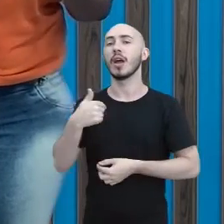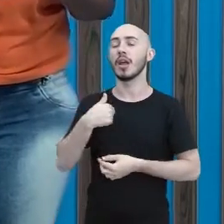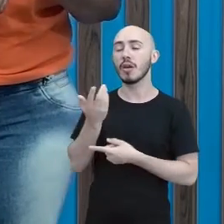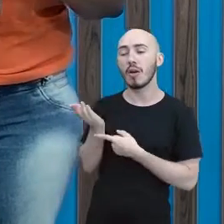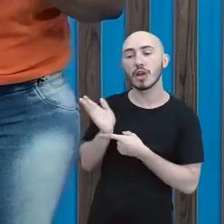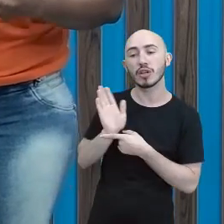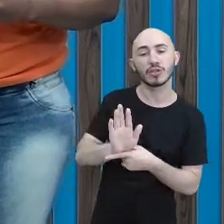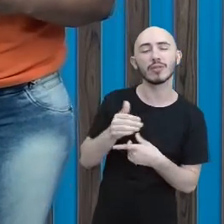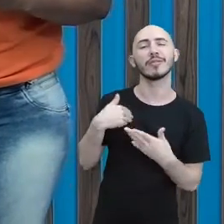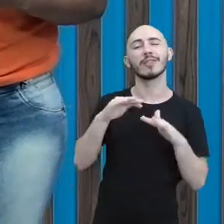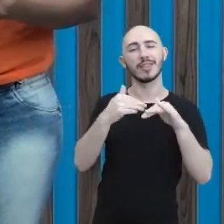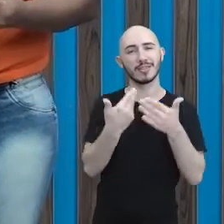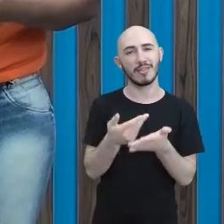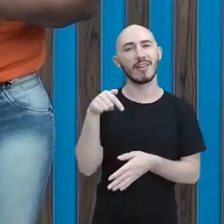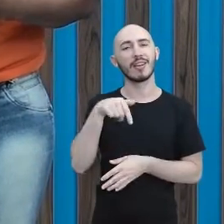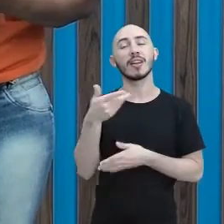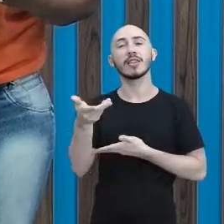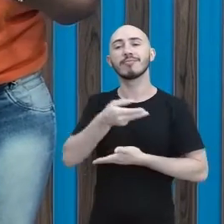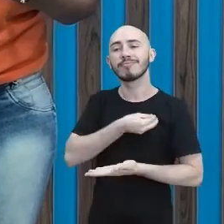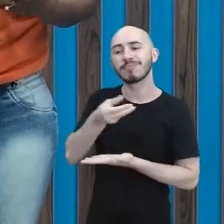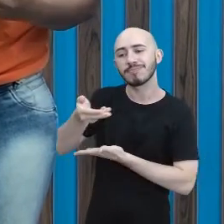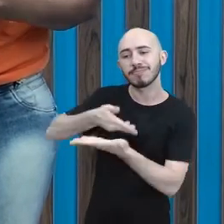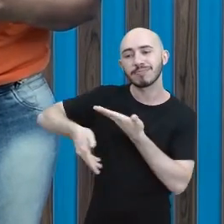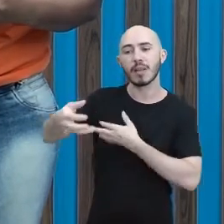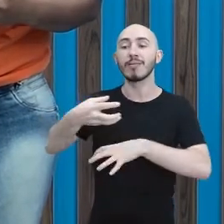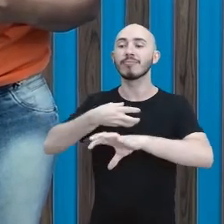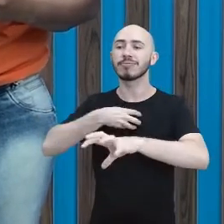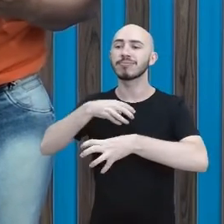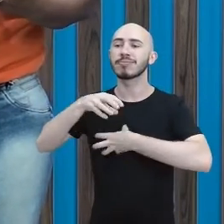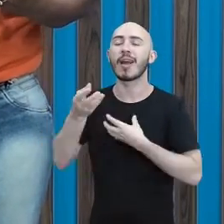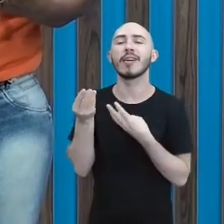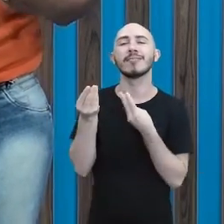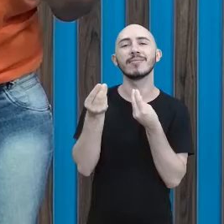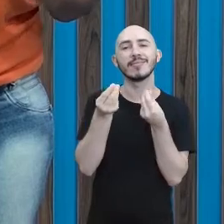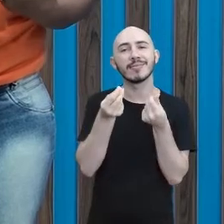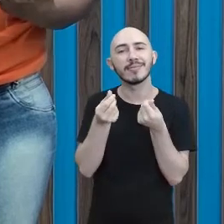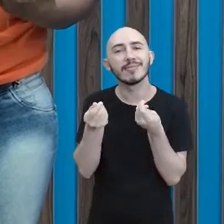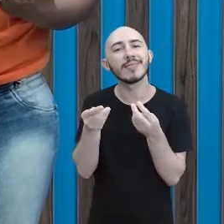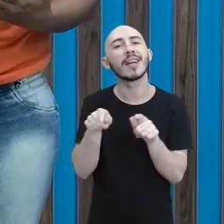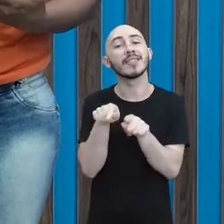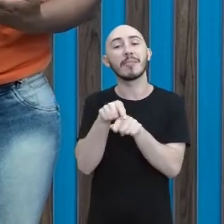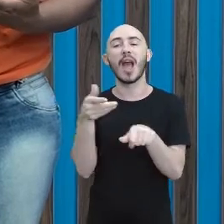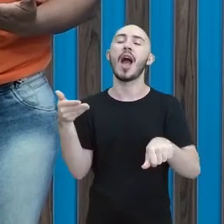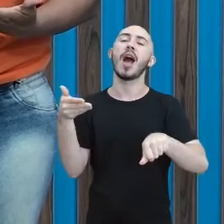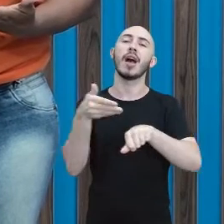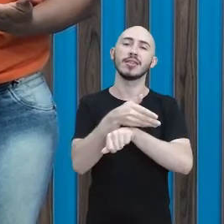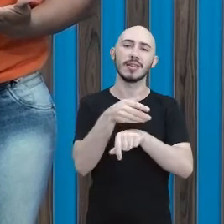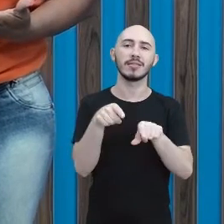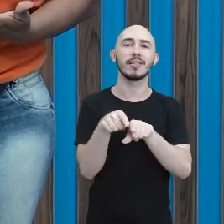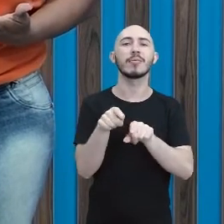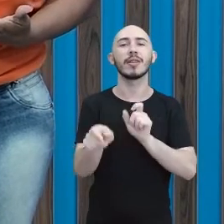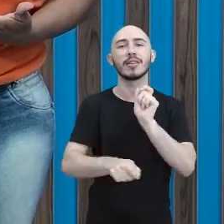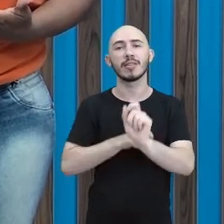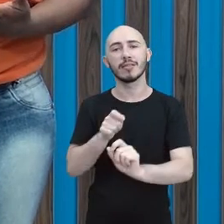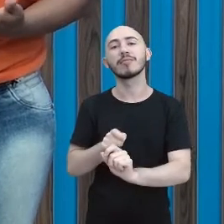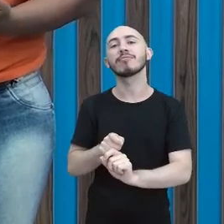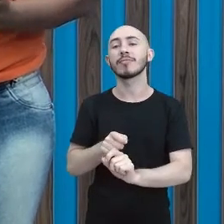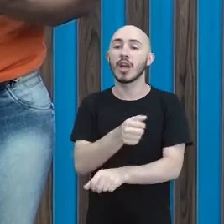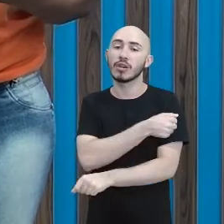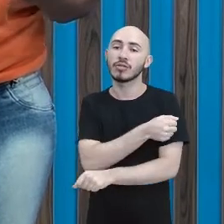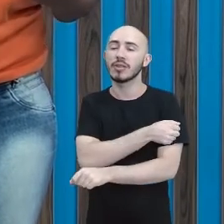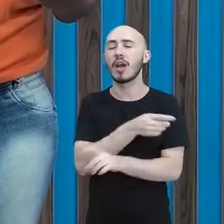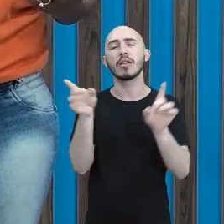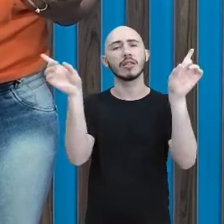assim. Então, a interação, a empatia, a sensibilidade e o acesso, esse estudante com deficiência